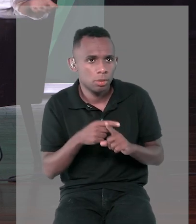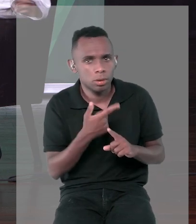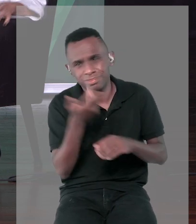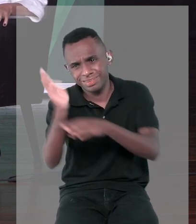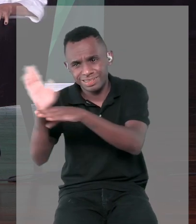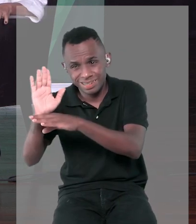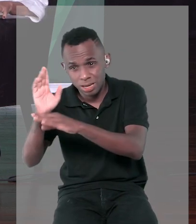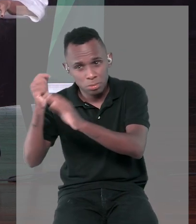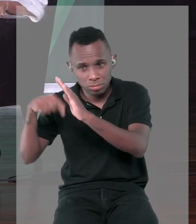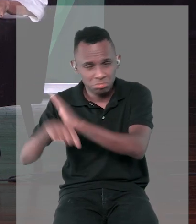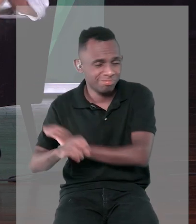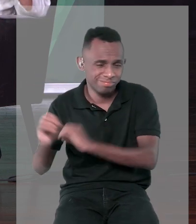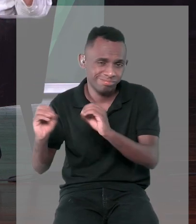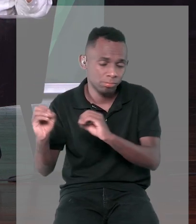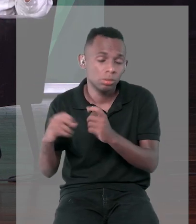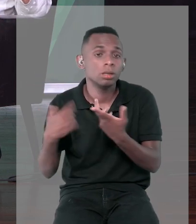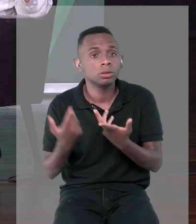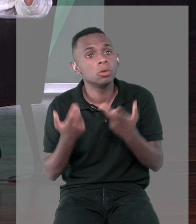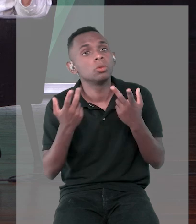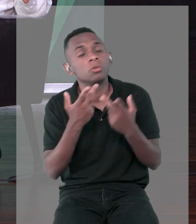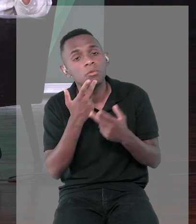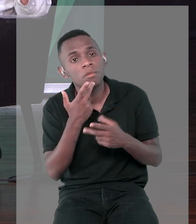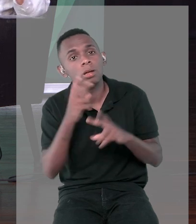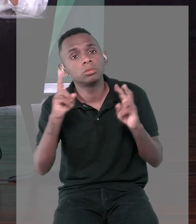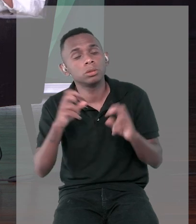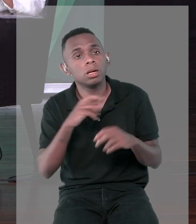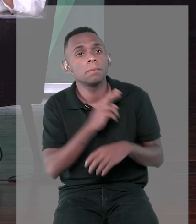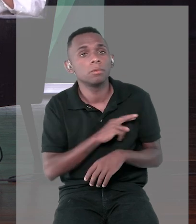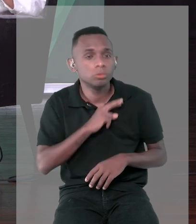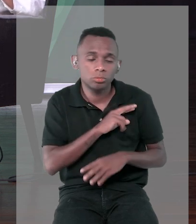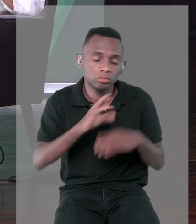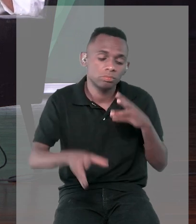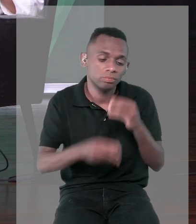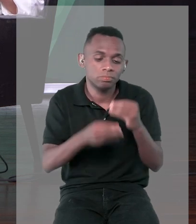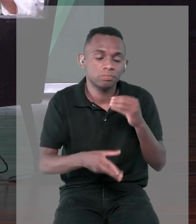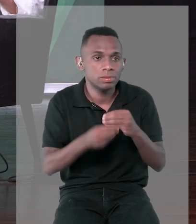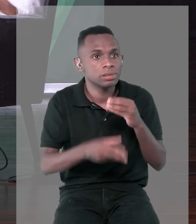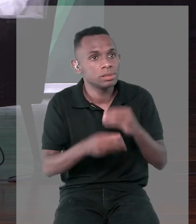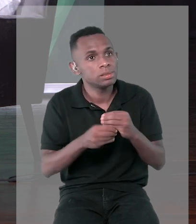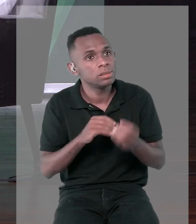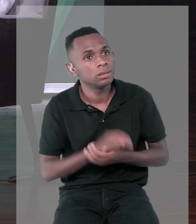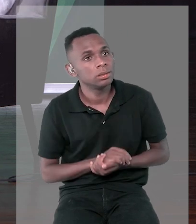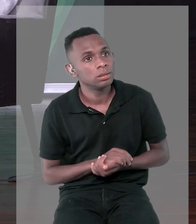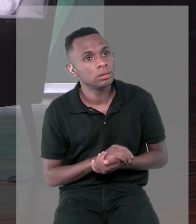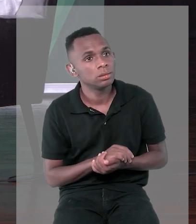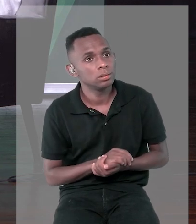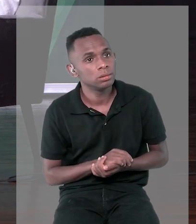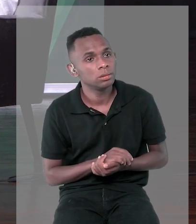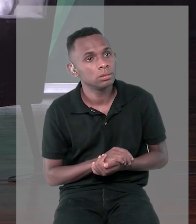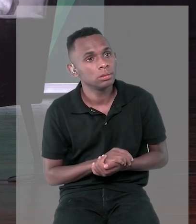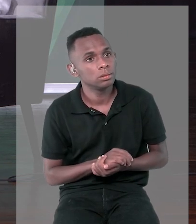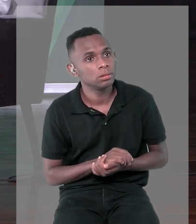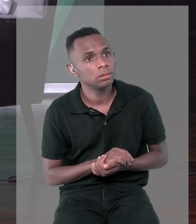de cinema mesmo, né? Então, eu dou algumas, sabe, uns pitacos sobre o romance. É isso.